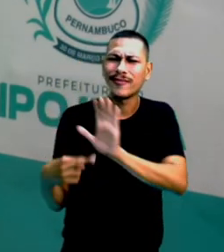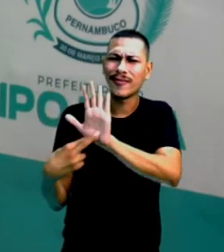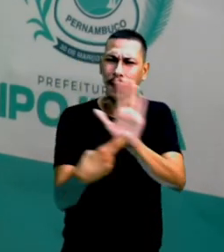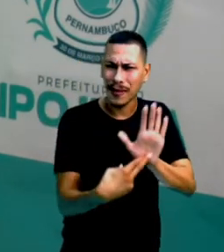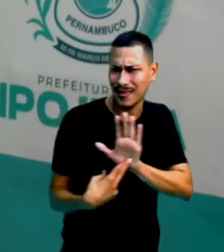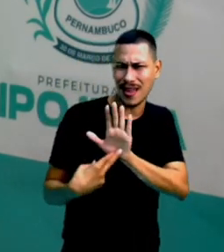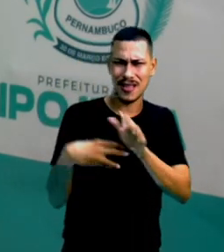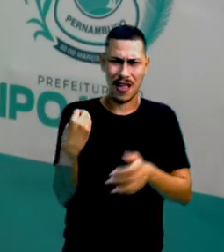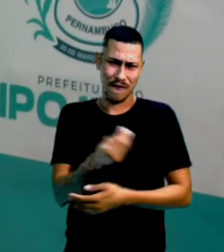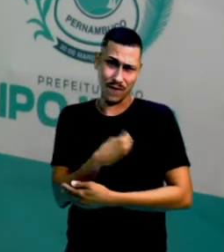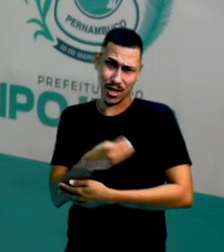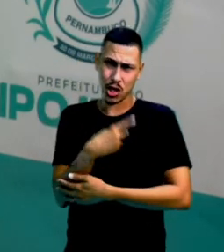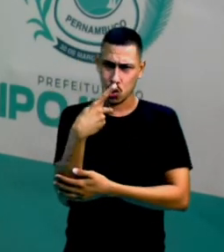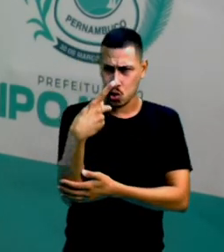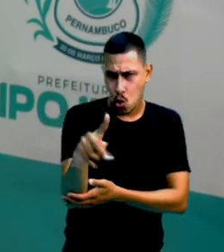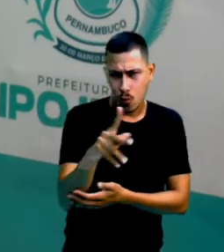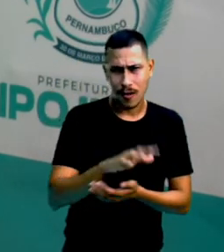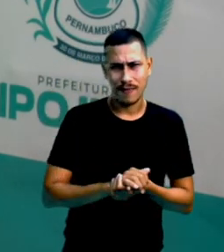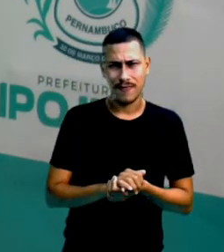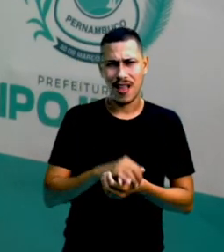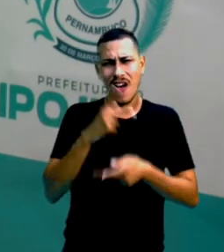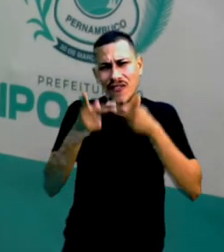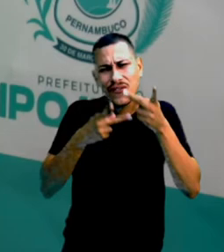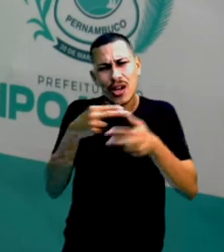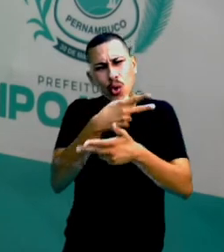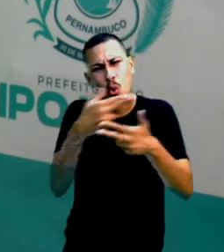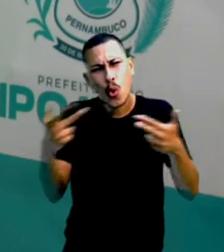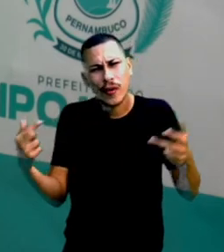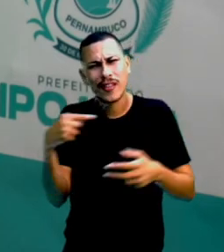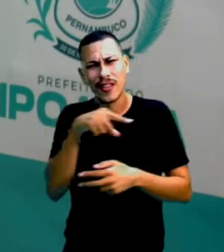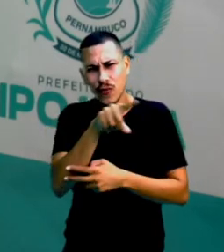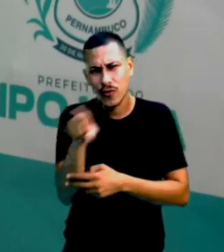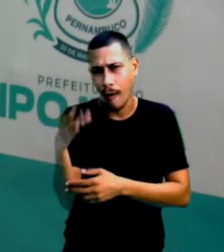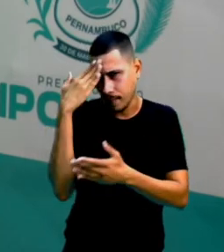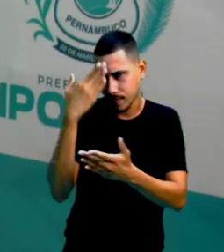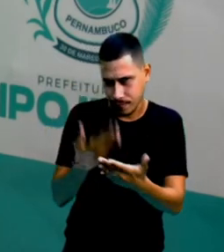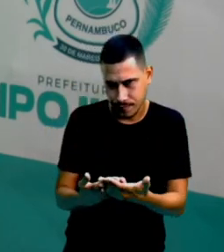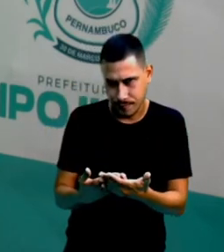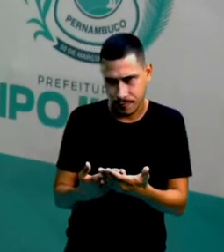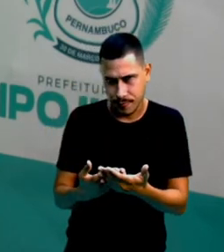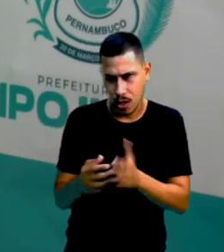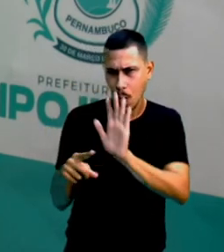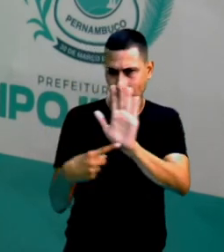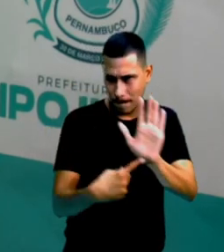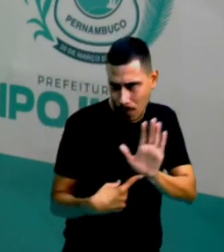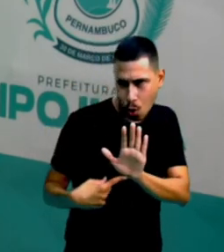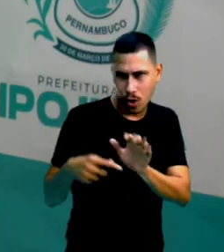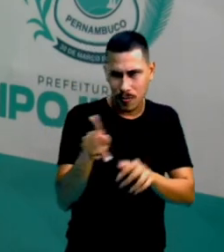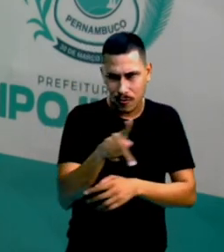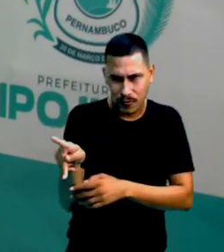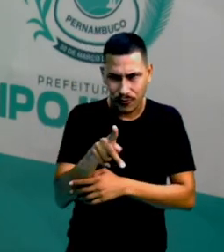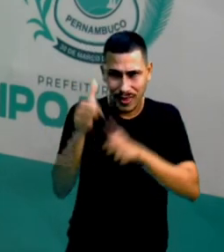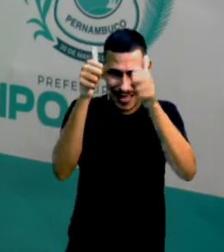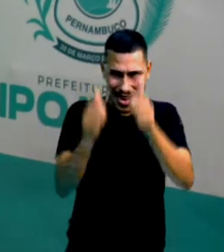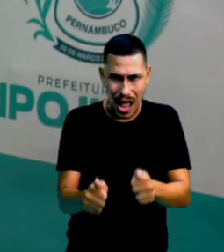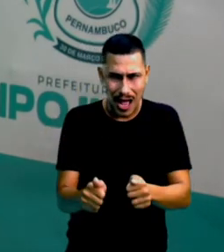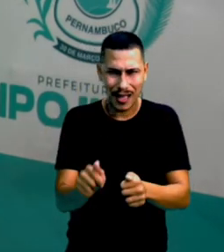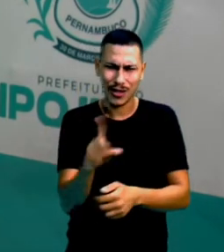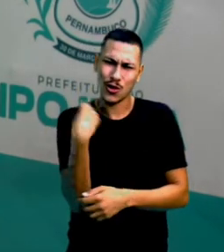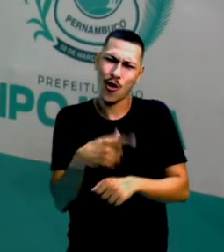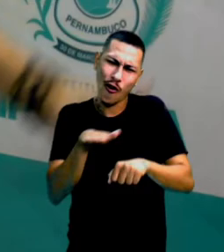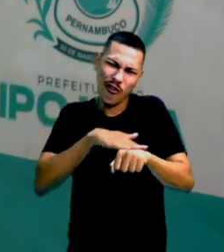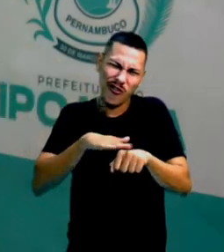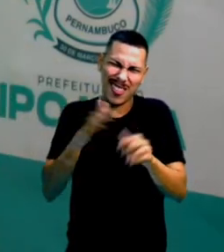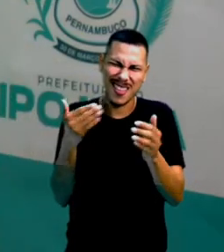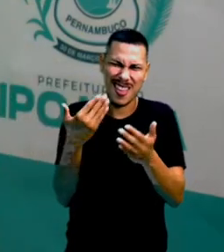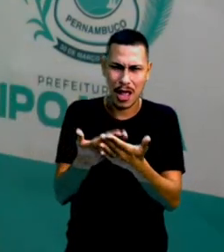E ela diz coisas que você quer dizer que você I mostra de arte da professora e